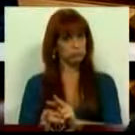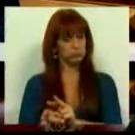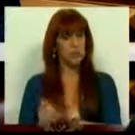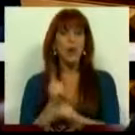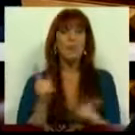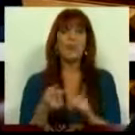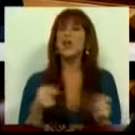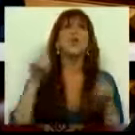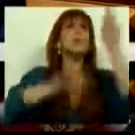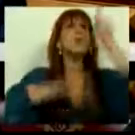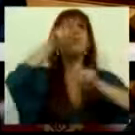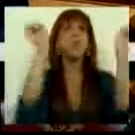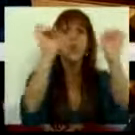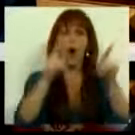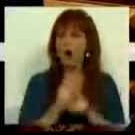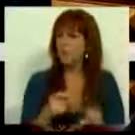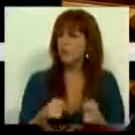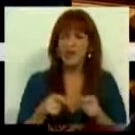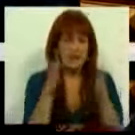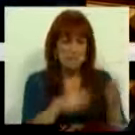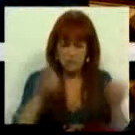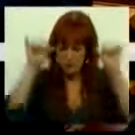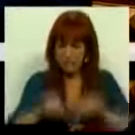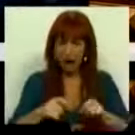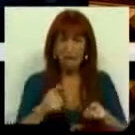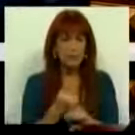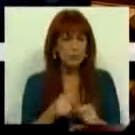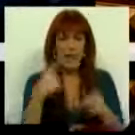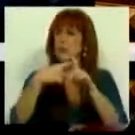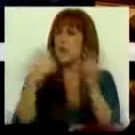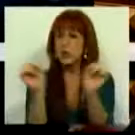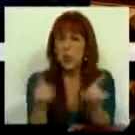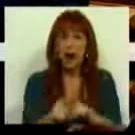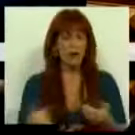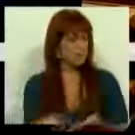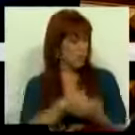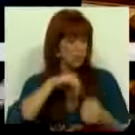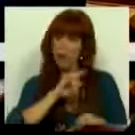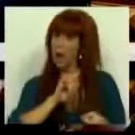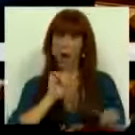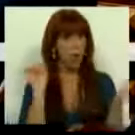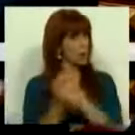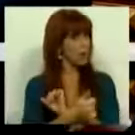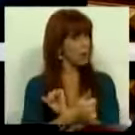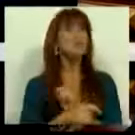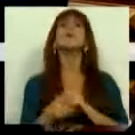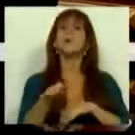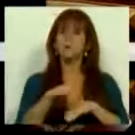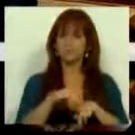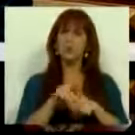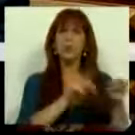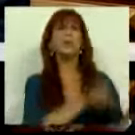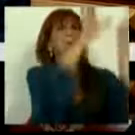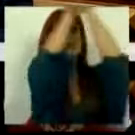foi transferido porque não tinha audiência, porque era mal produzido, porque não tinha sucesso, porque não era rentável? Não, ao contrário.